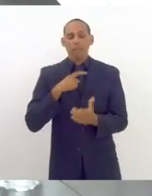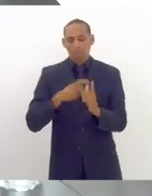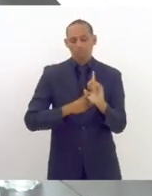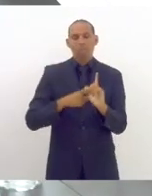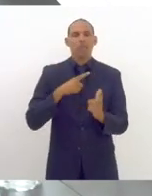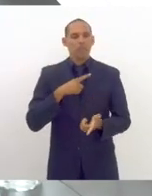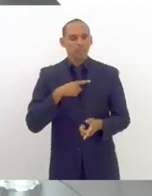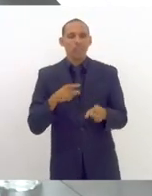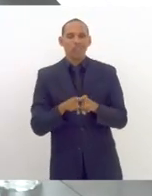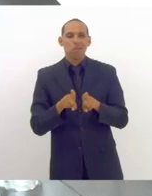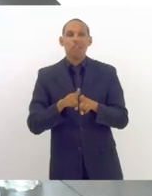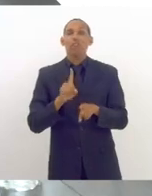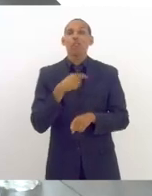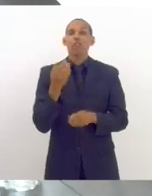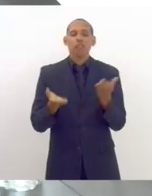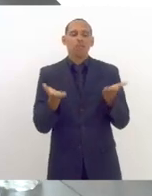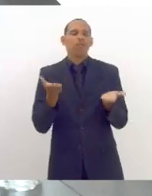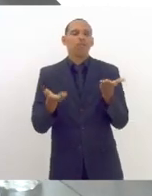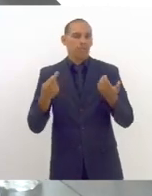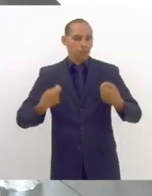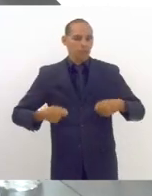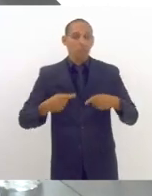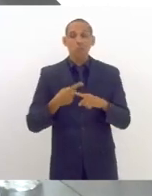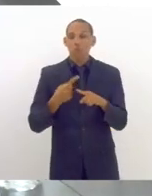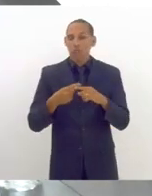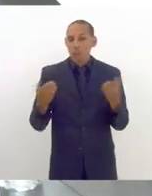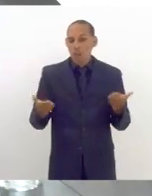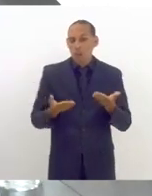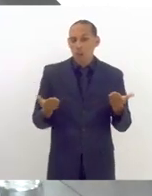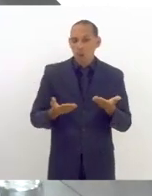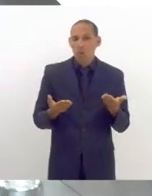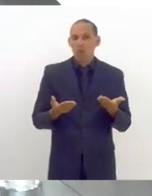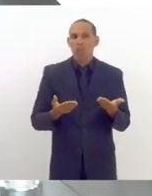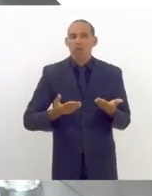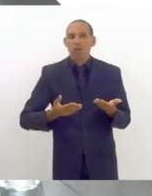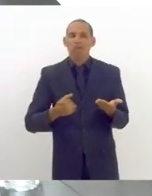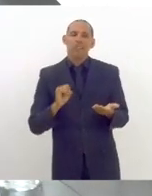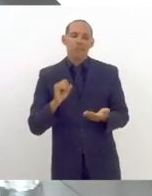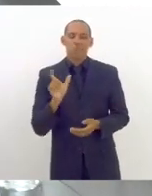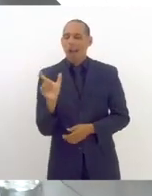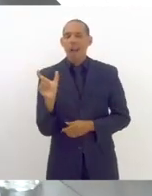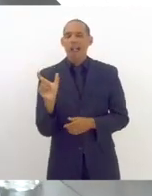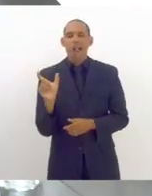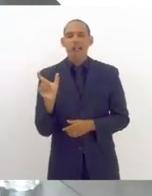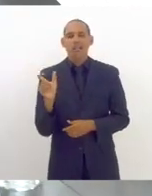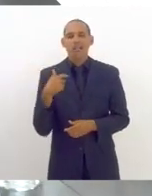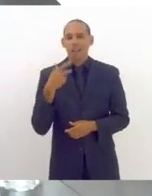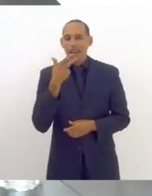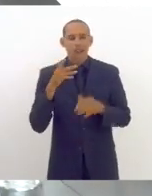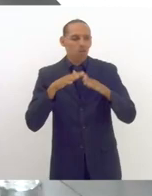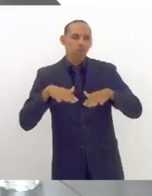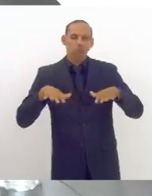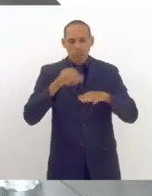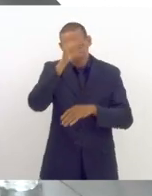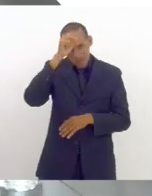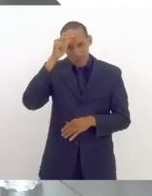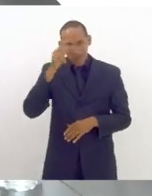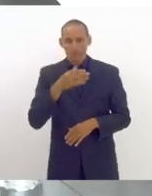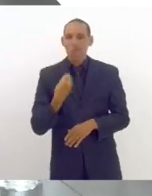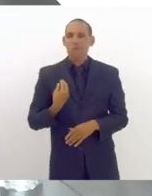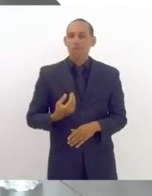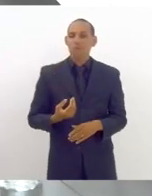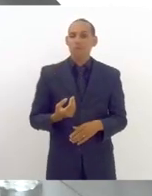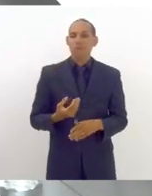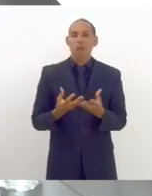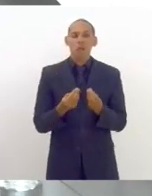uma linha de Equilíbrio porque hoje dezenas seu franquear essa palavra para todos os prefeitos presentes nessa manhã nessa tarde